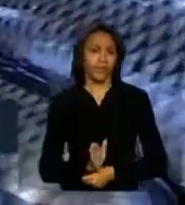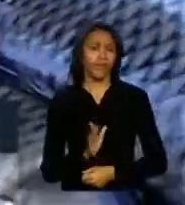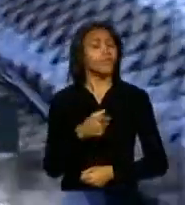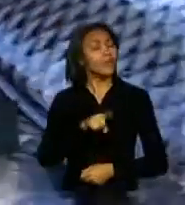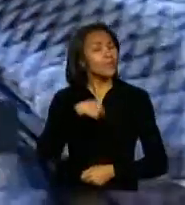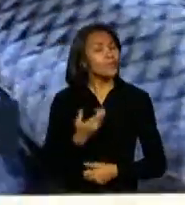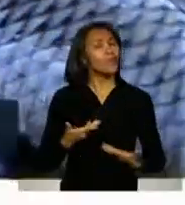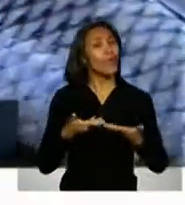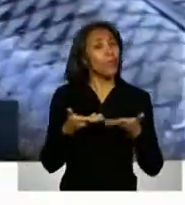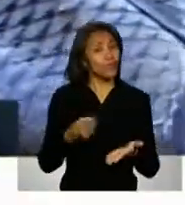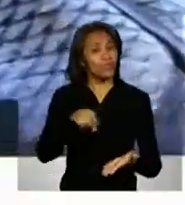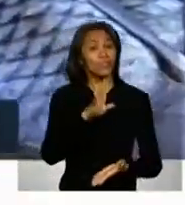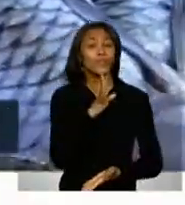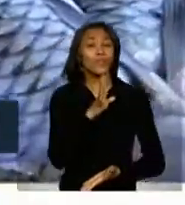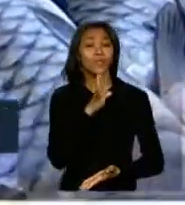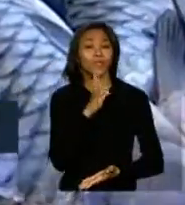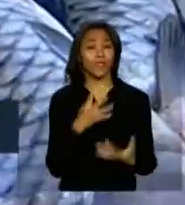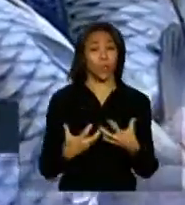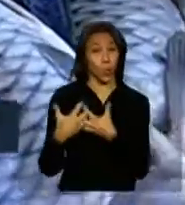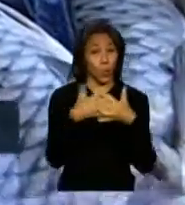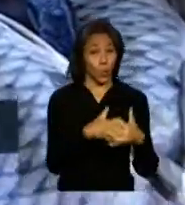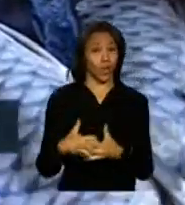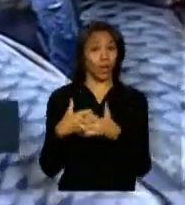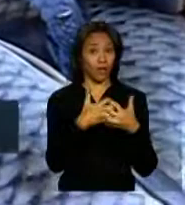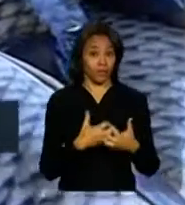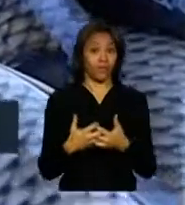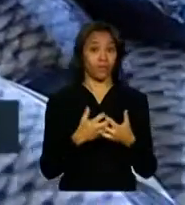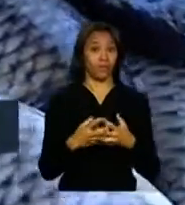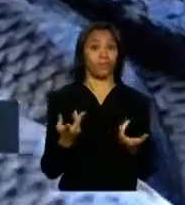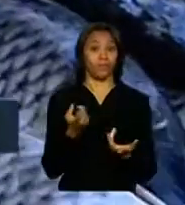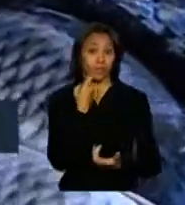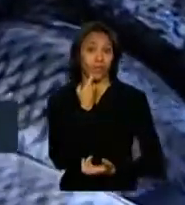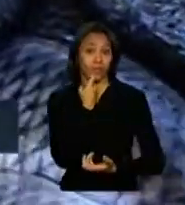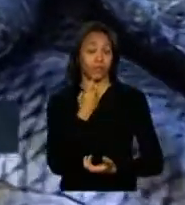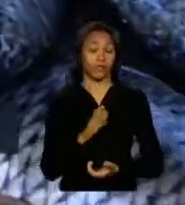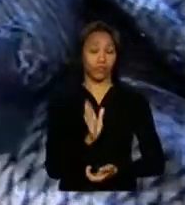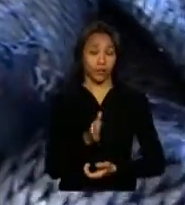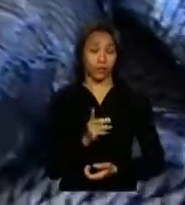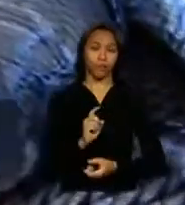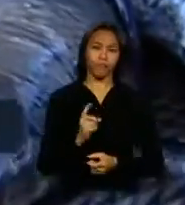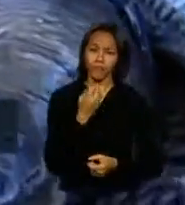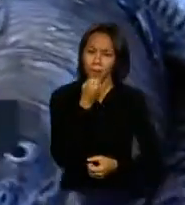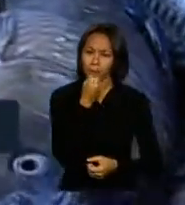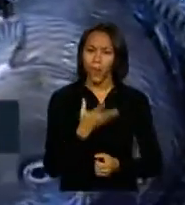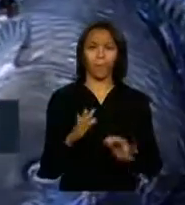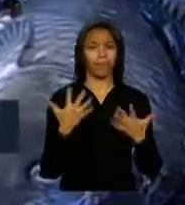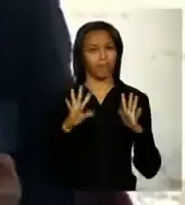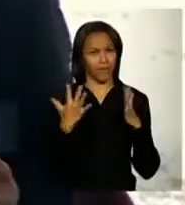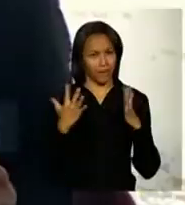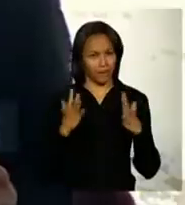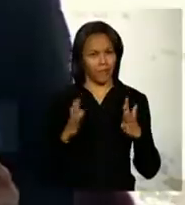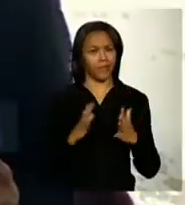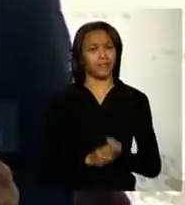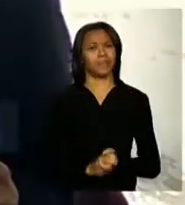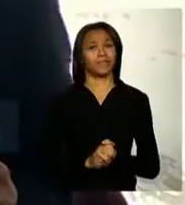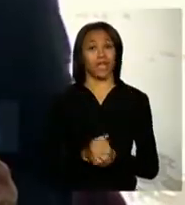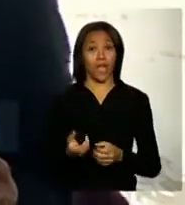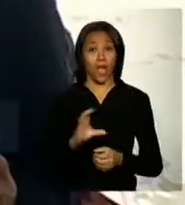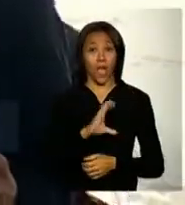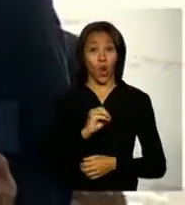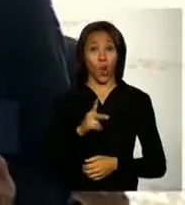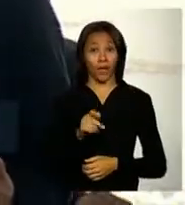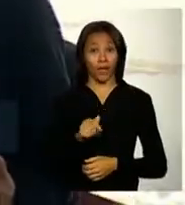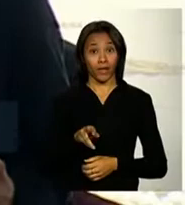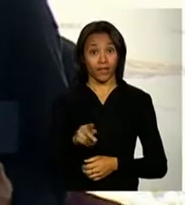convido vocês a conhecerem o caminhão do peixe o caminhão frigorífico esse caminhão do peixe tá de parabéns a cooperativa de